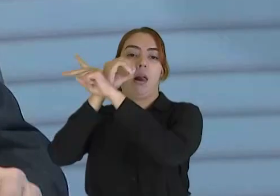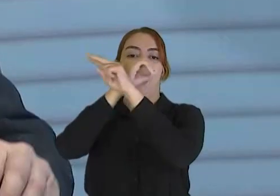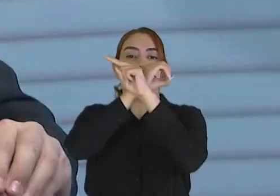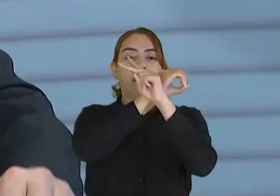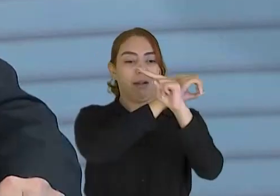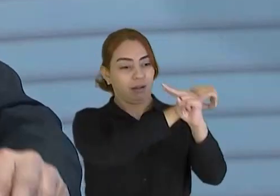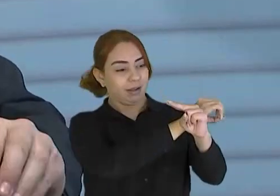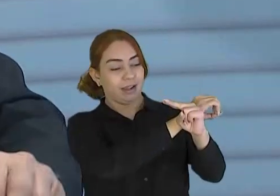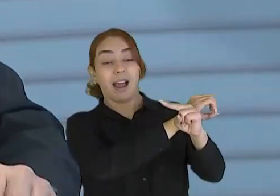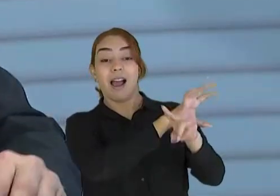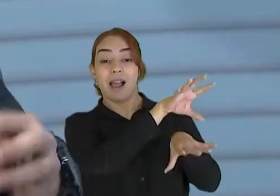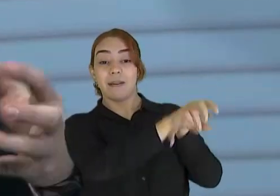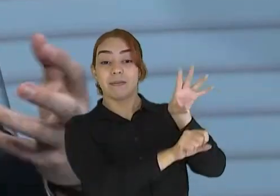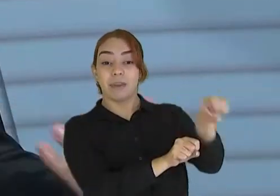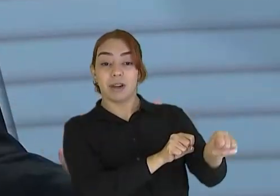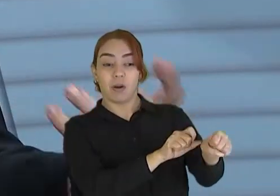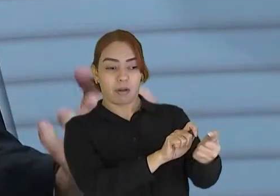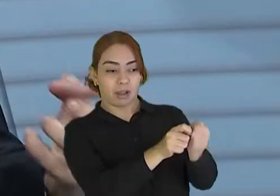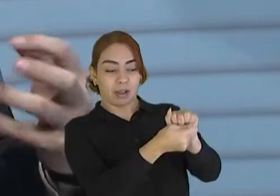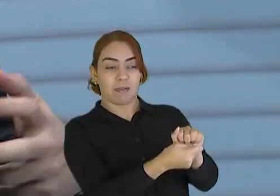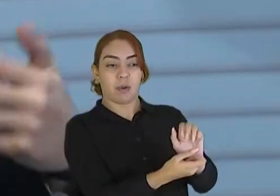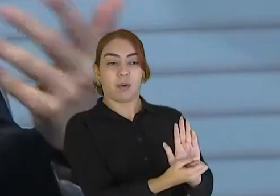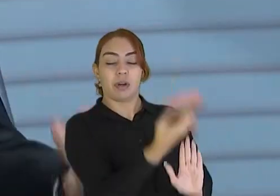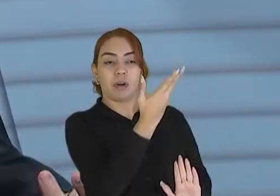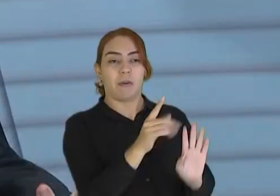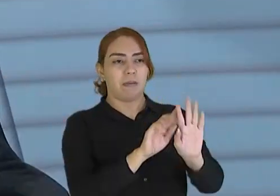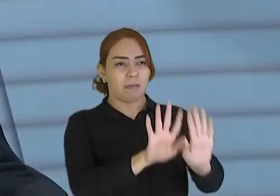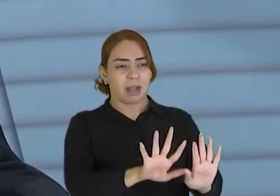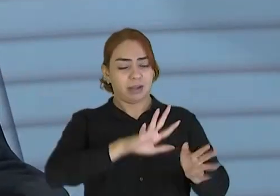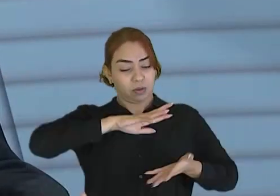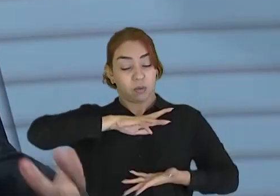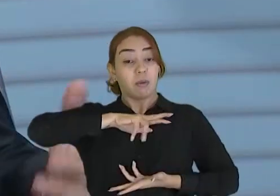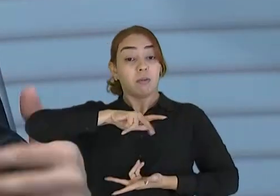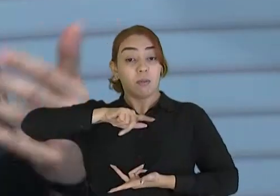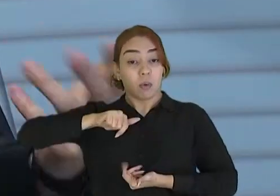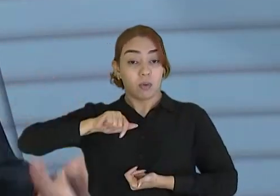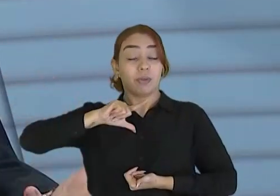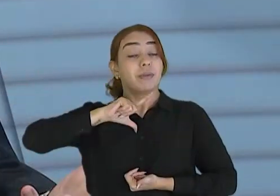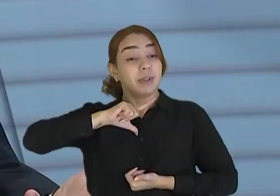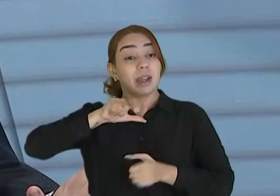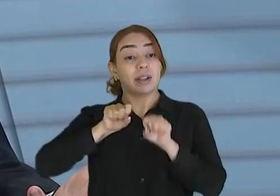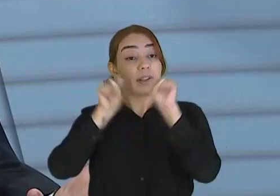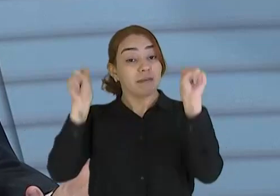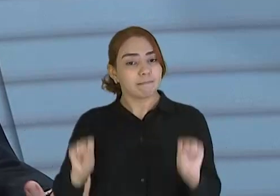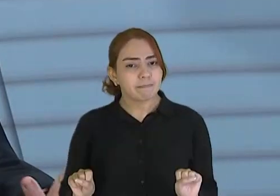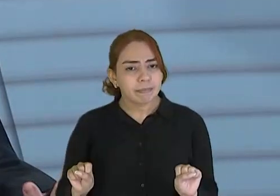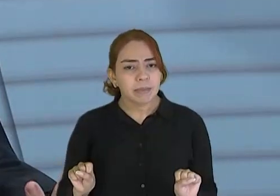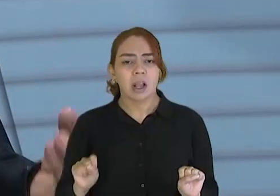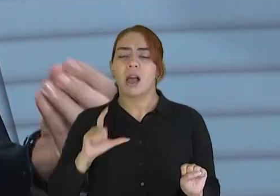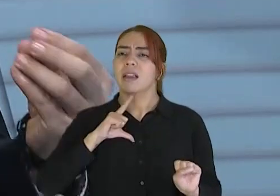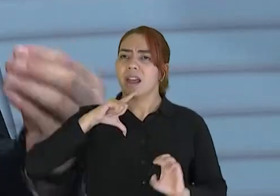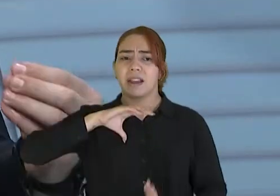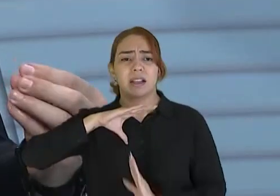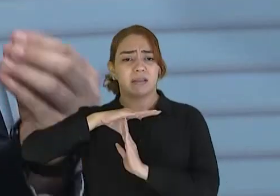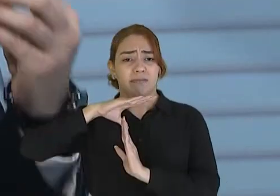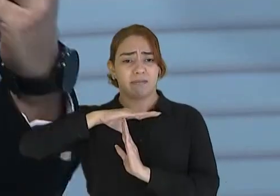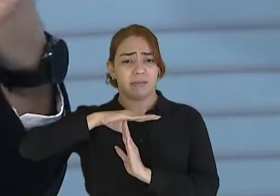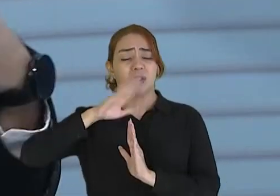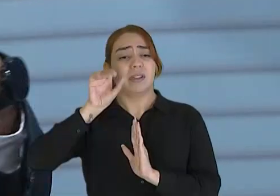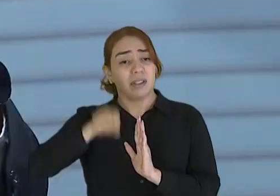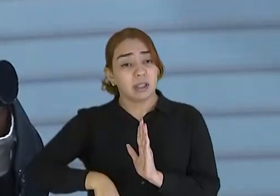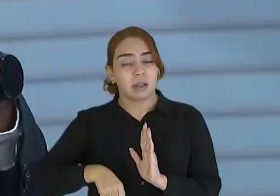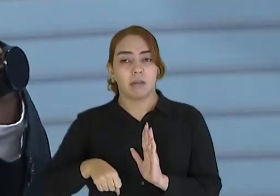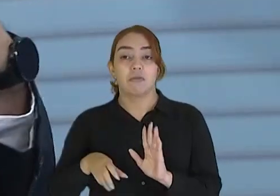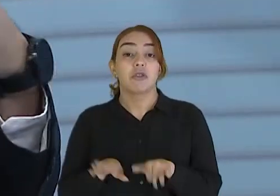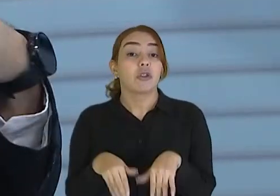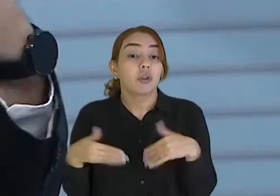do meio ambiente, do planeta. E esse é o problema. Até que ponto a gente pode? Qual o limite? Qual o limite? Então, essa é a questão. Ou seja, até que